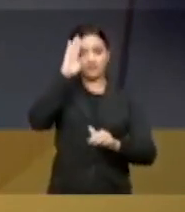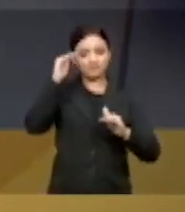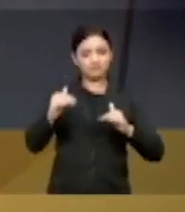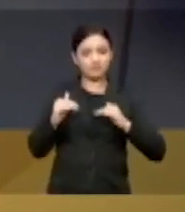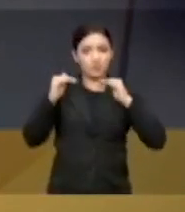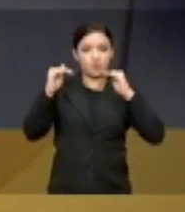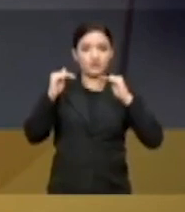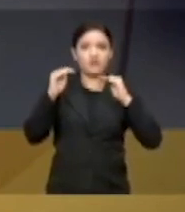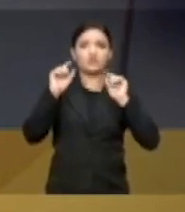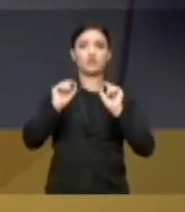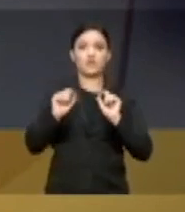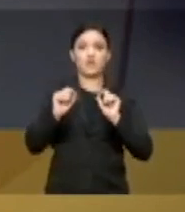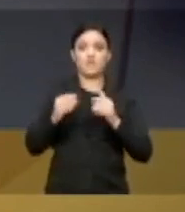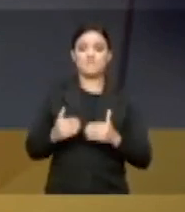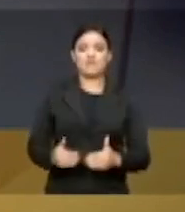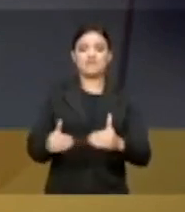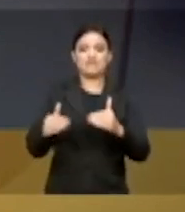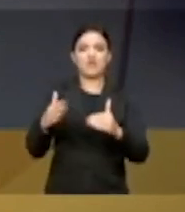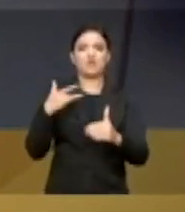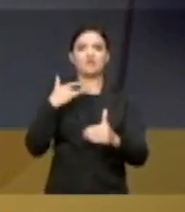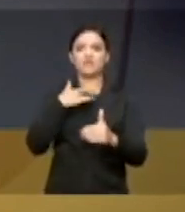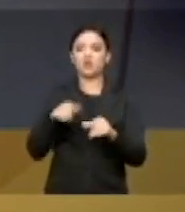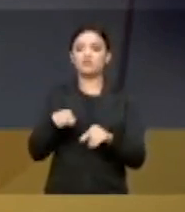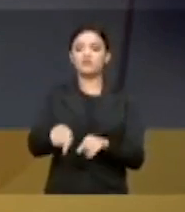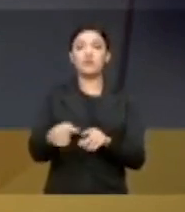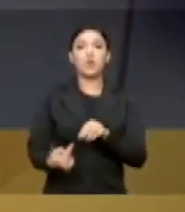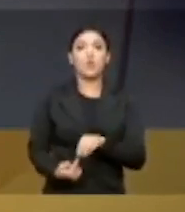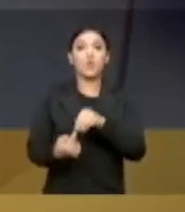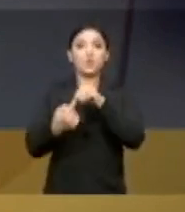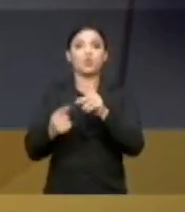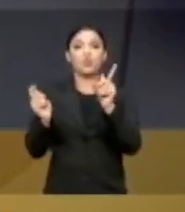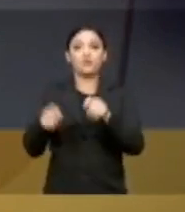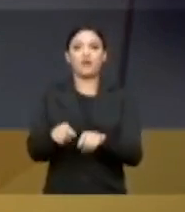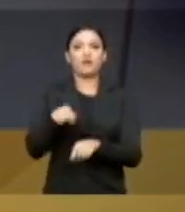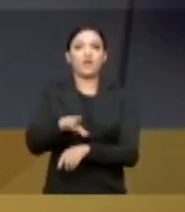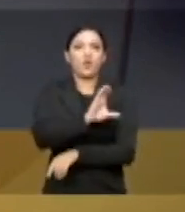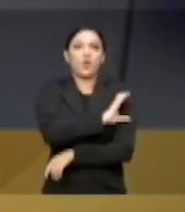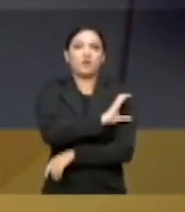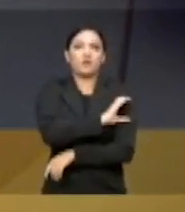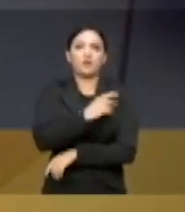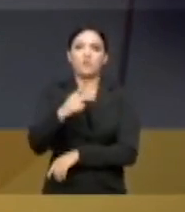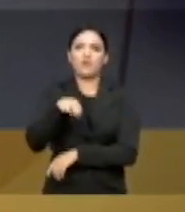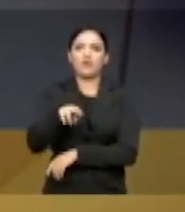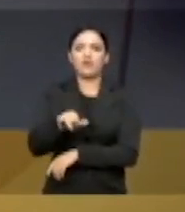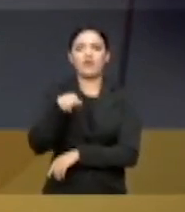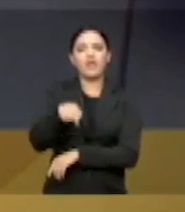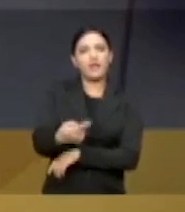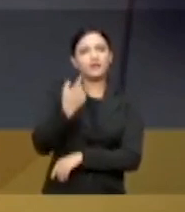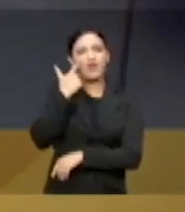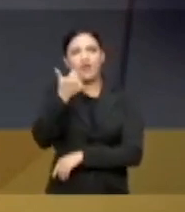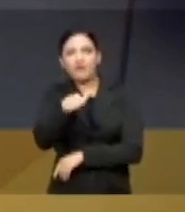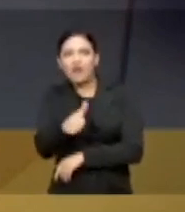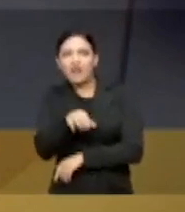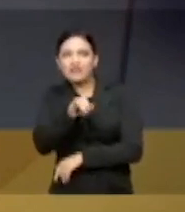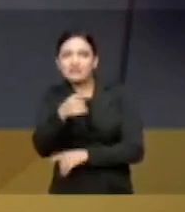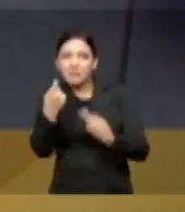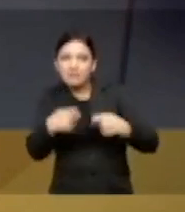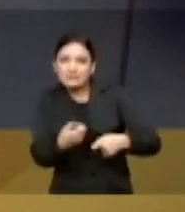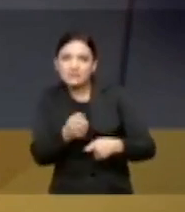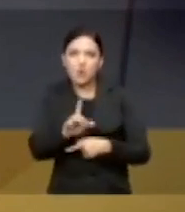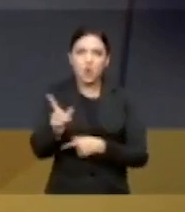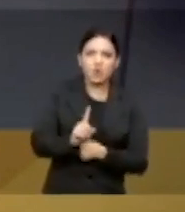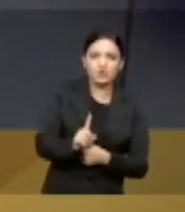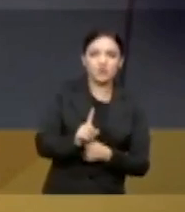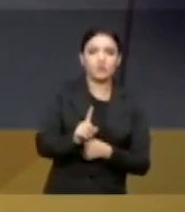qual seja o Ministério da Saúde, enquanto coordenador do PNI, no que, uma vez mais, remeto à